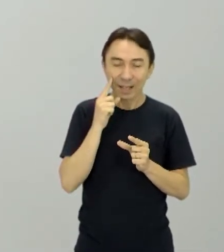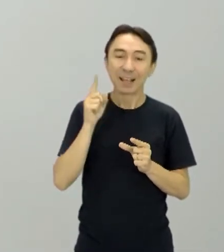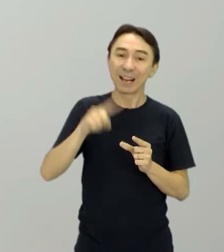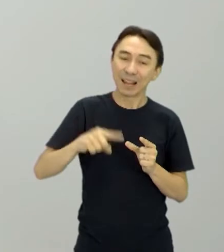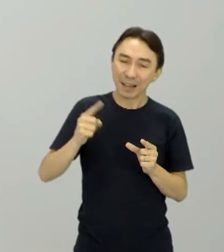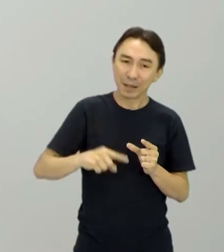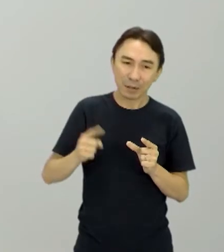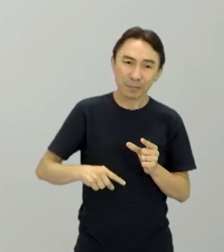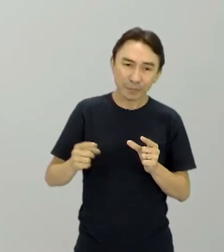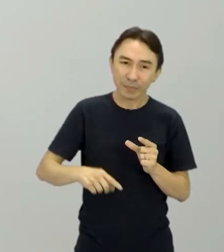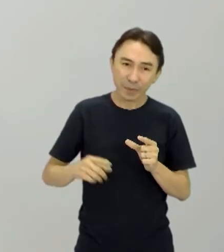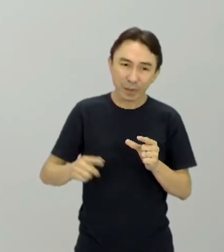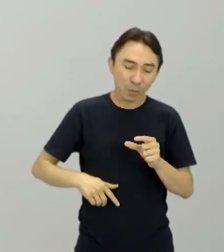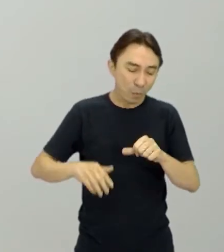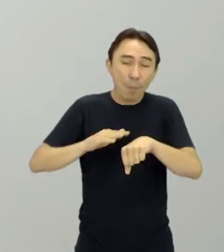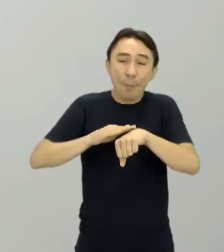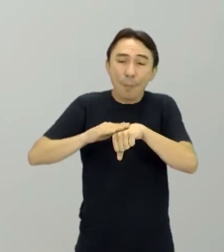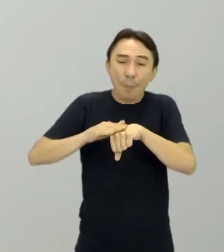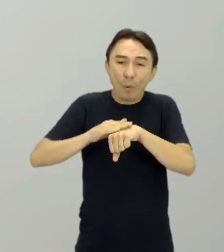lisa do que a bolinha de isopor.